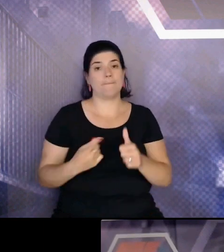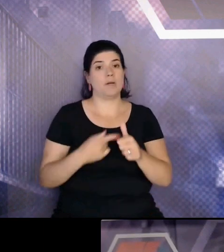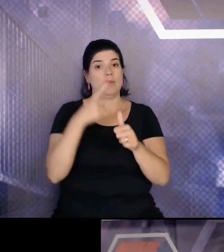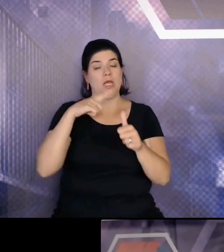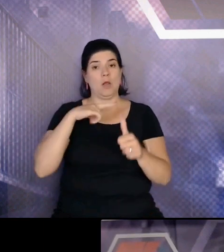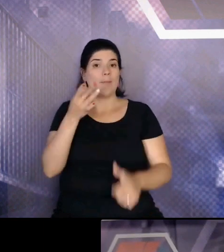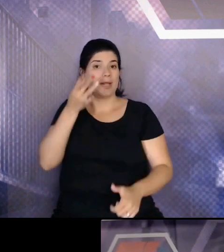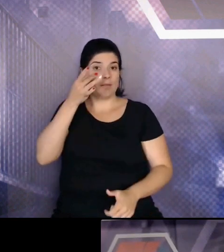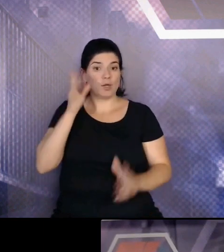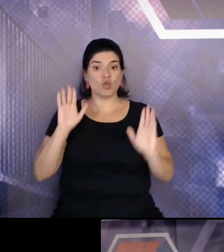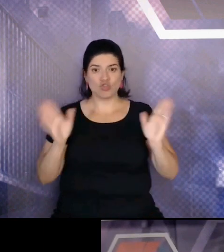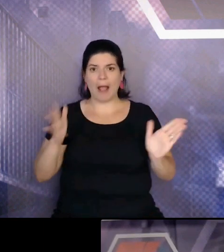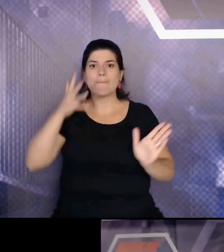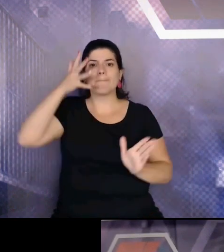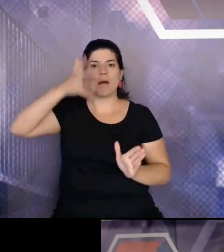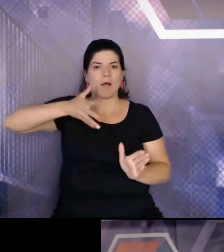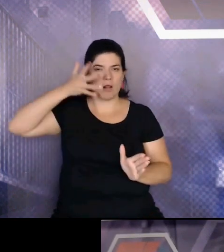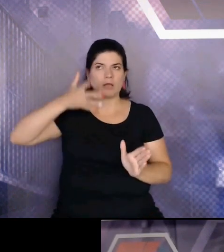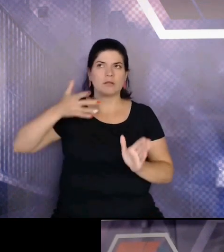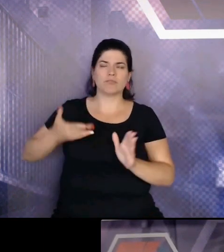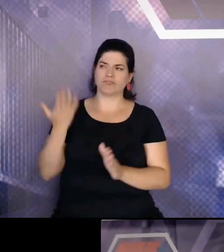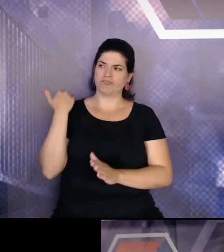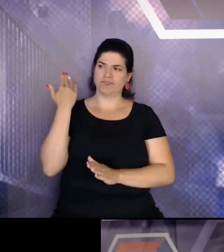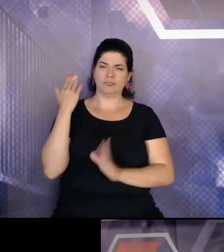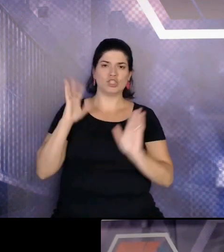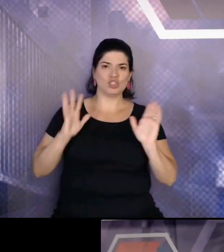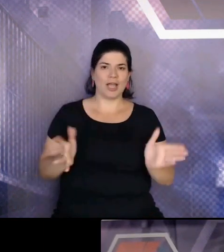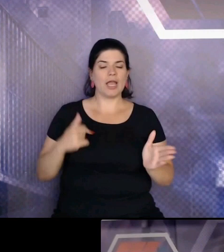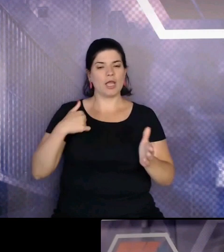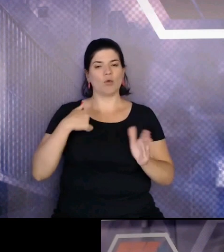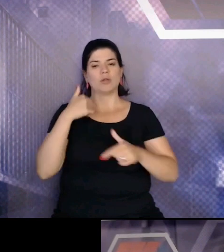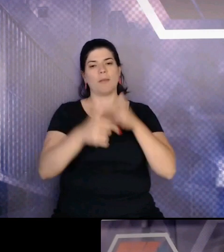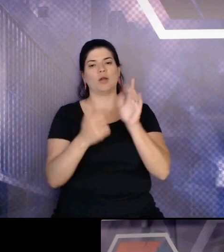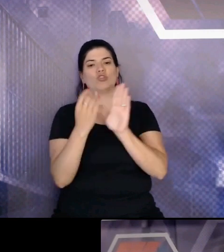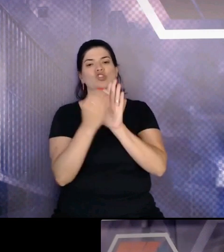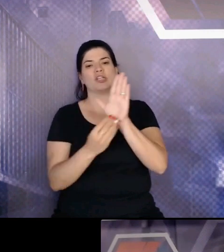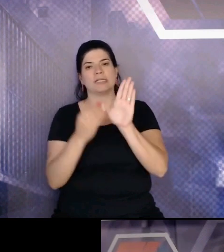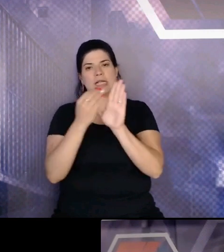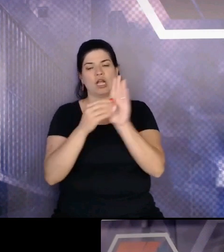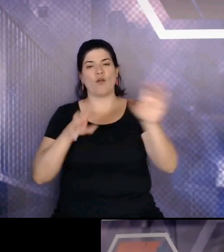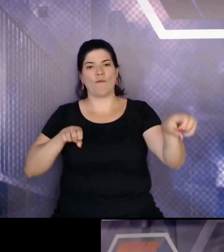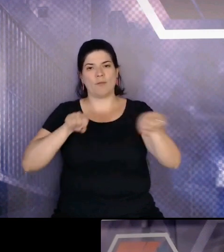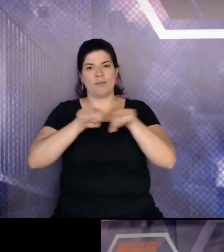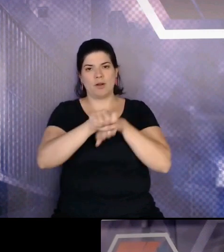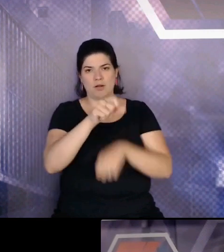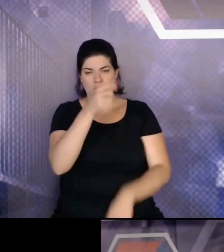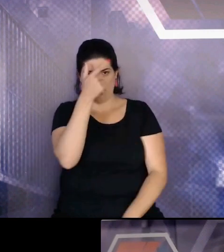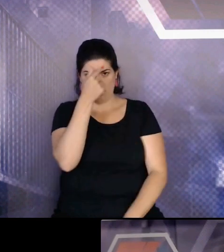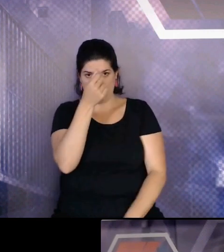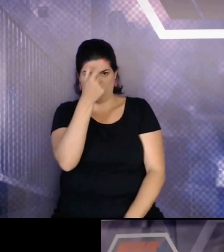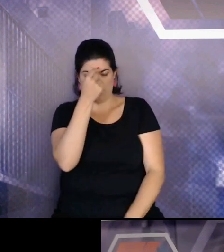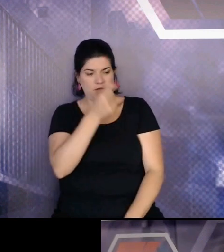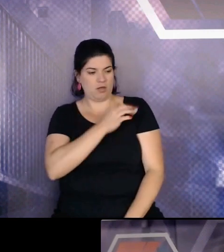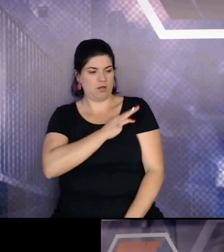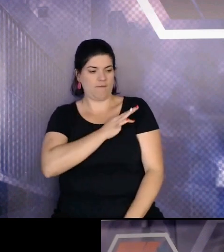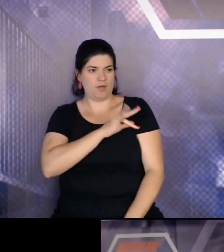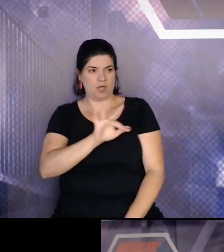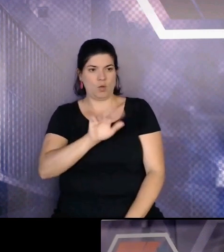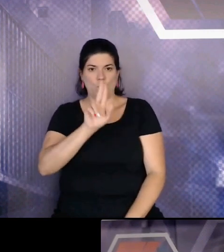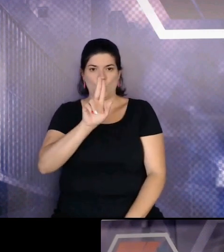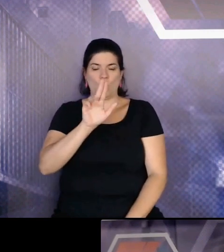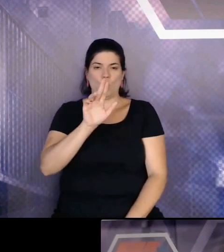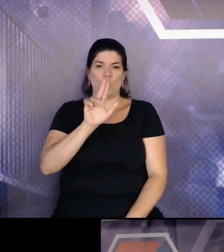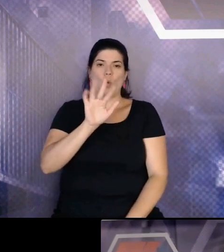eu já dei palestra na edição anterior. Eu sou designer, formada pela Universidade Federal de Pelotas,